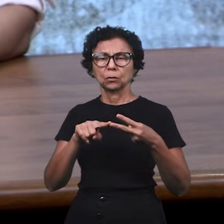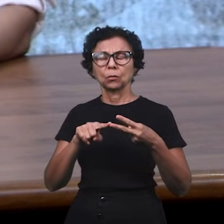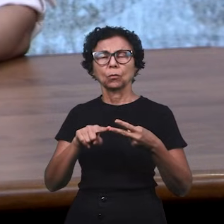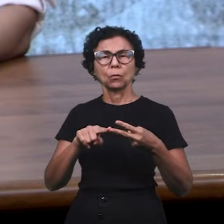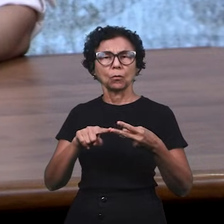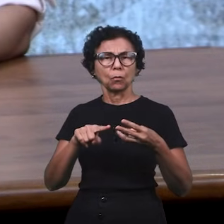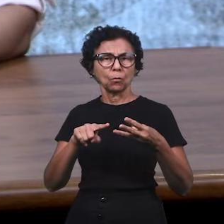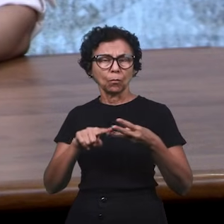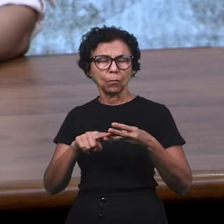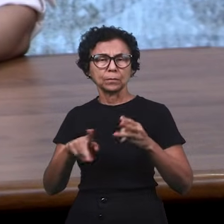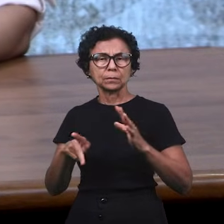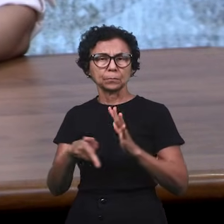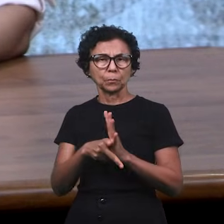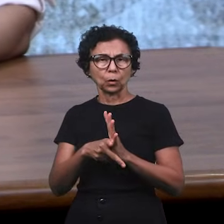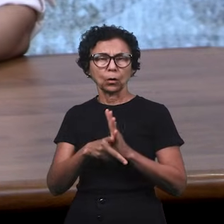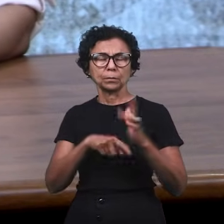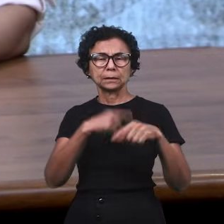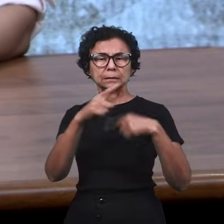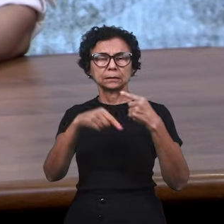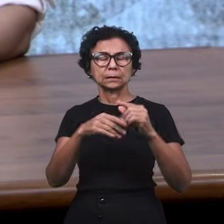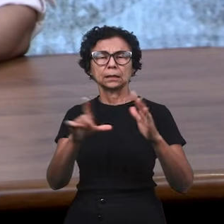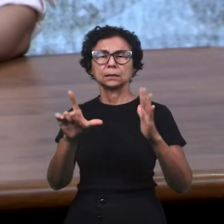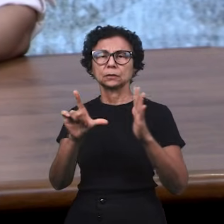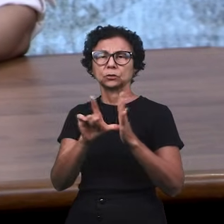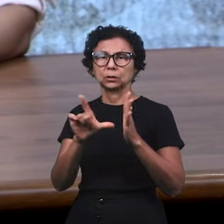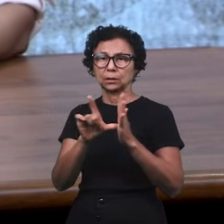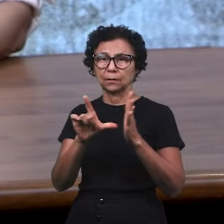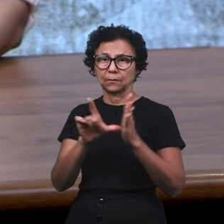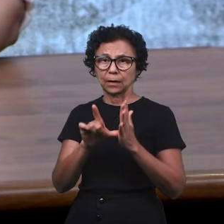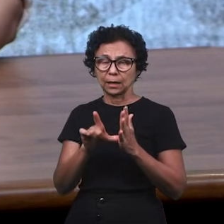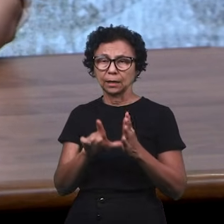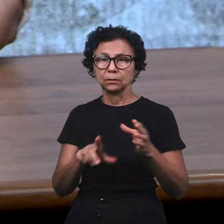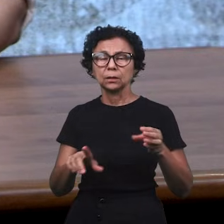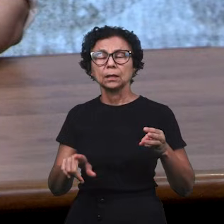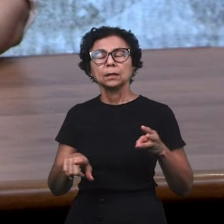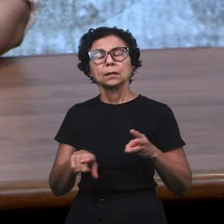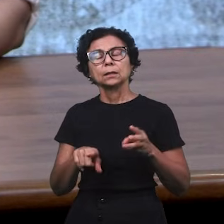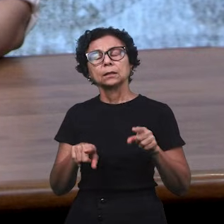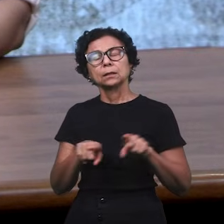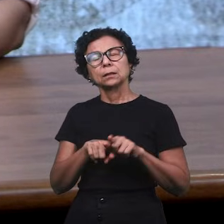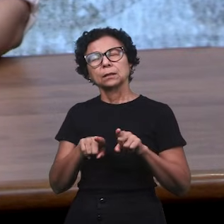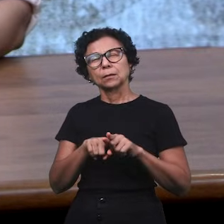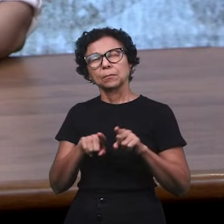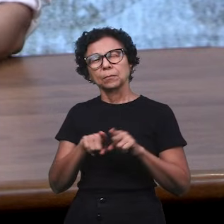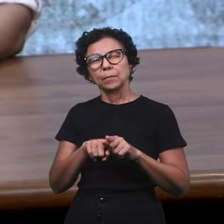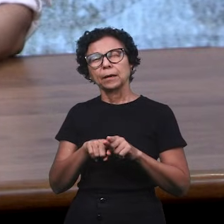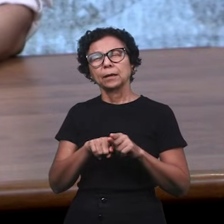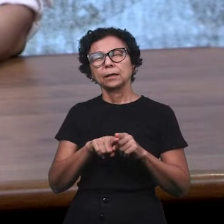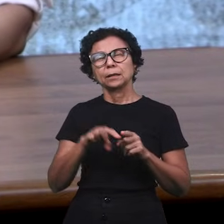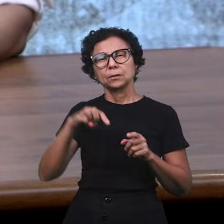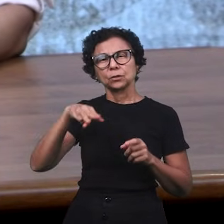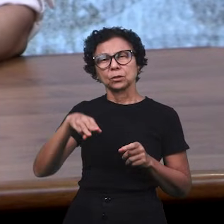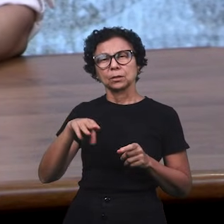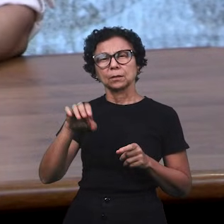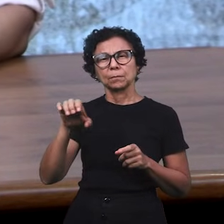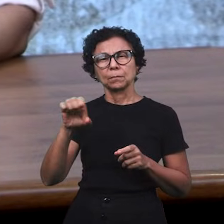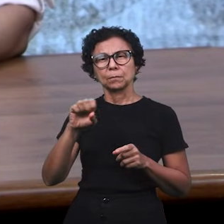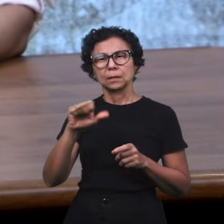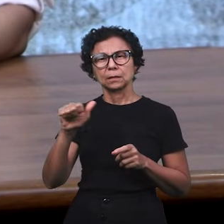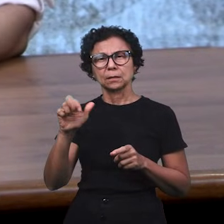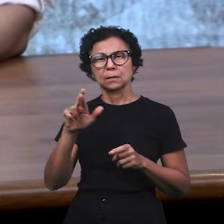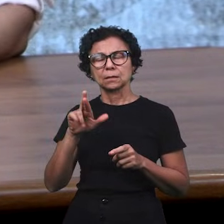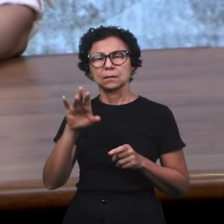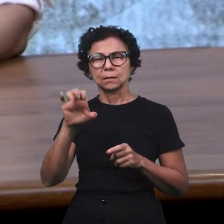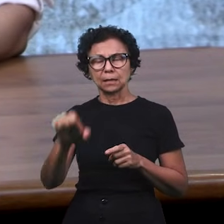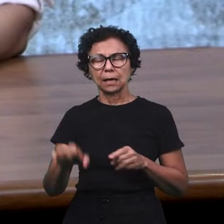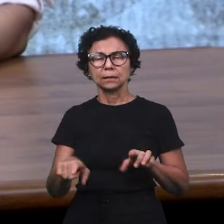levitas, filhos de Merari, como também Zacarias e Mesulão, dos filhos dos